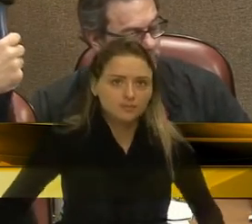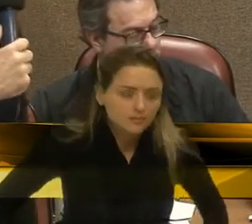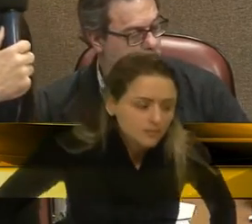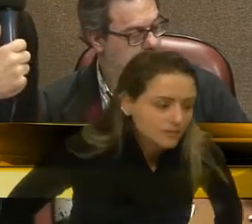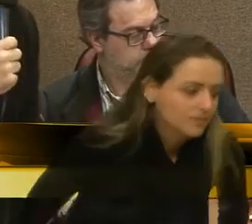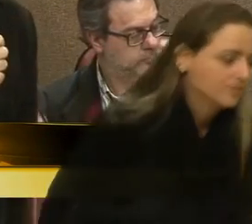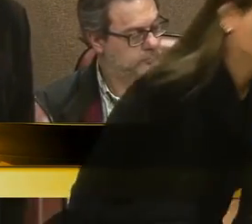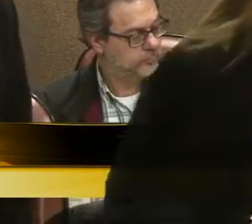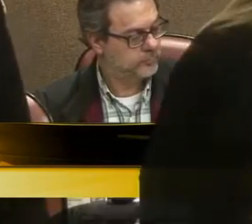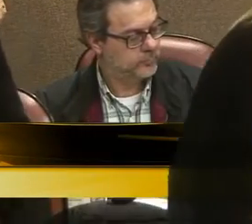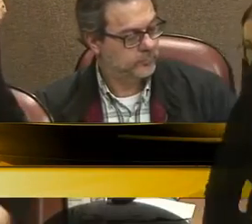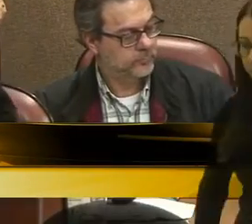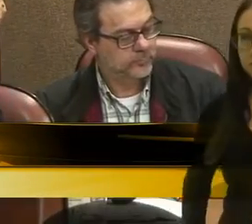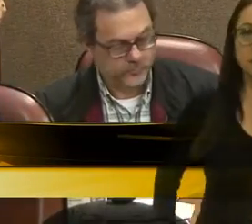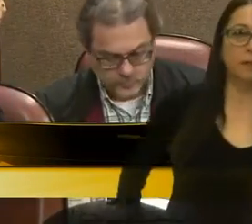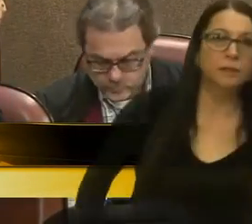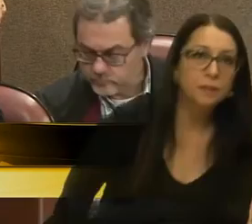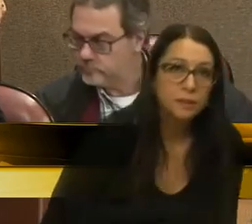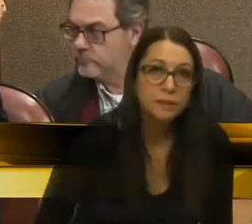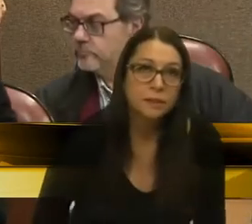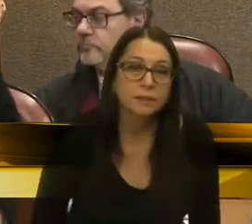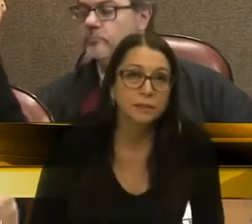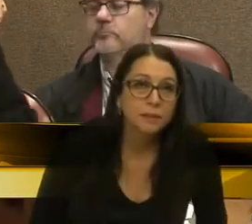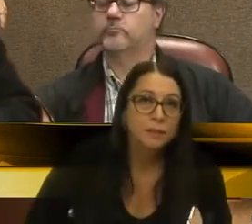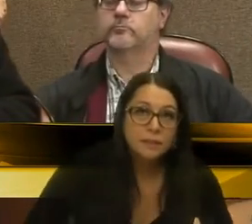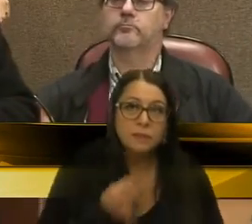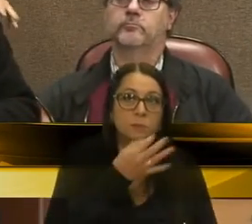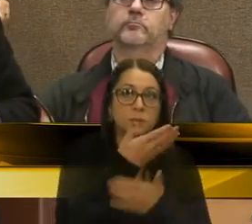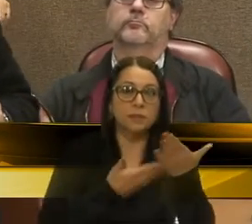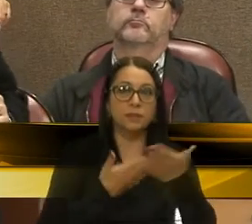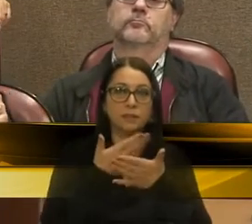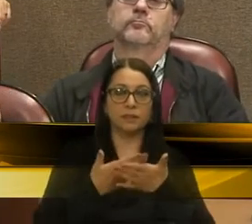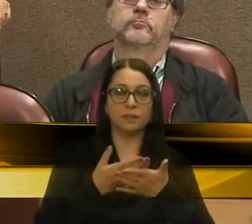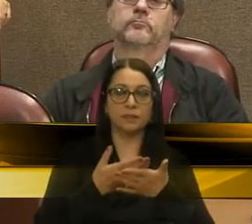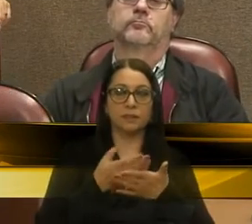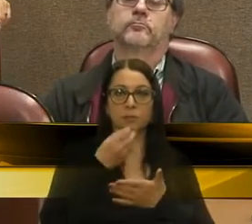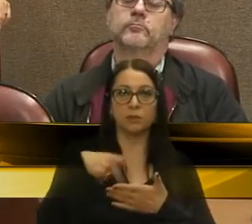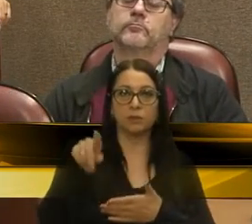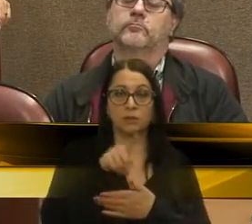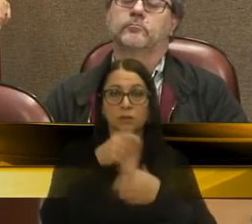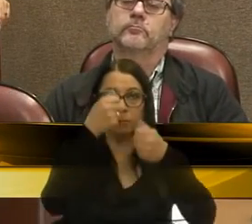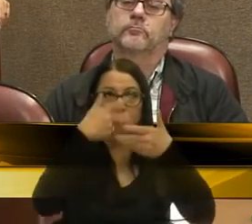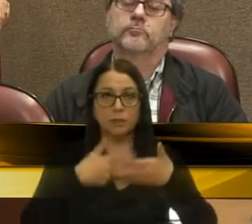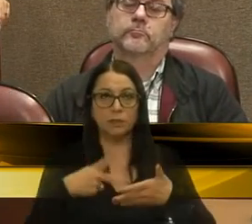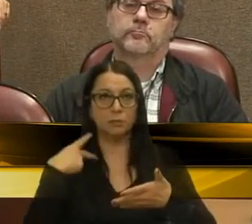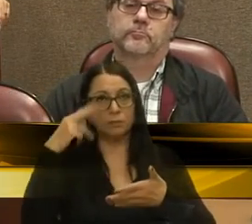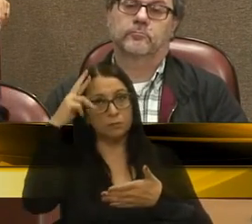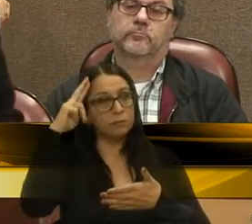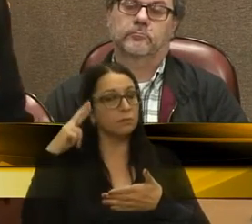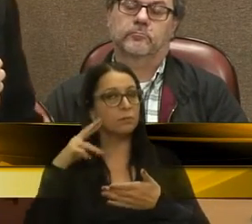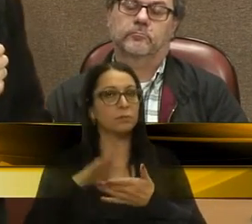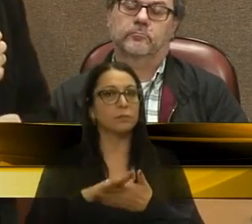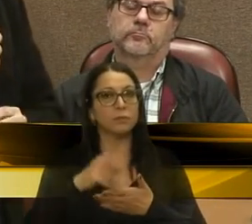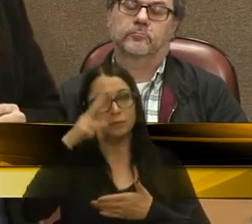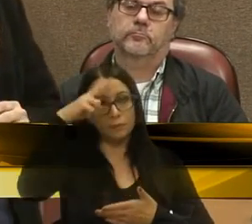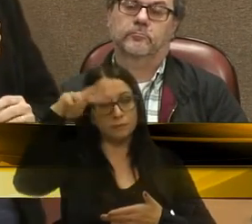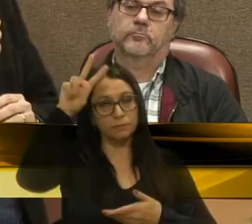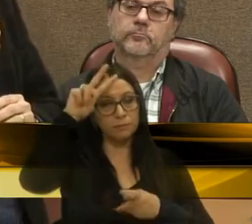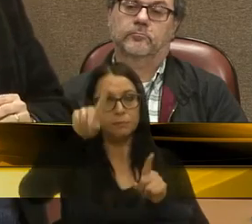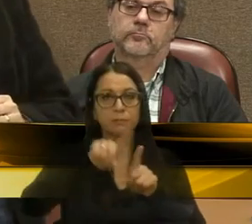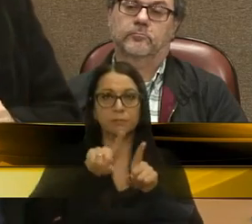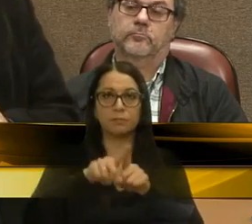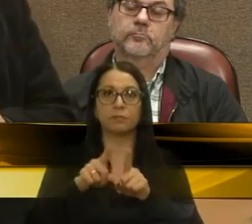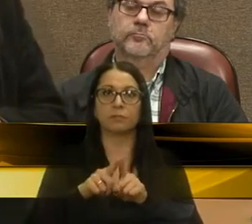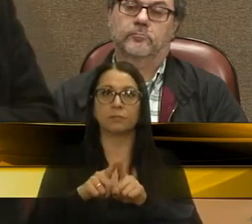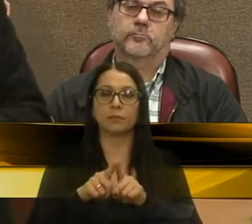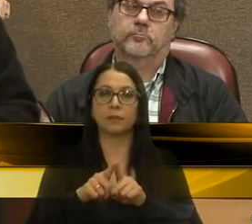esse parecer, né, bem fundamentado. Muito obrigado, vereador Rafael, na pessoa do presidente Edson da Rosa, que delegou